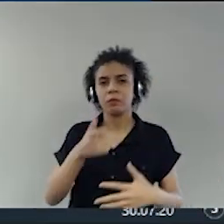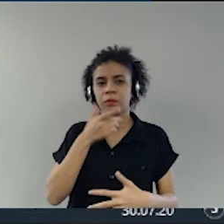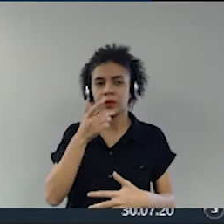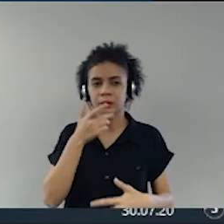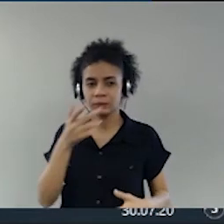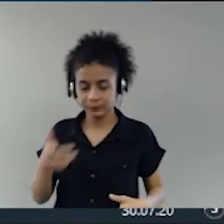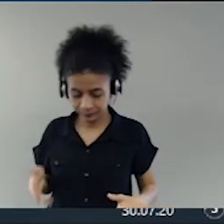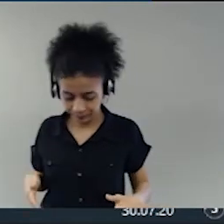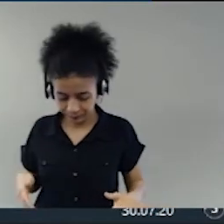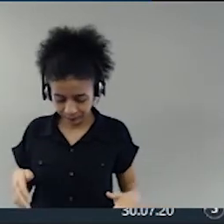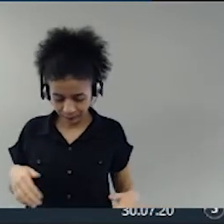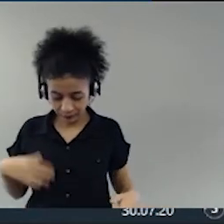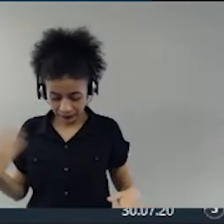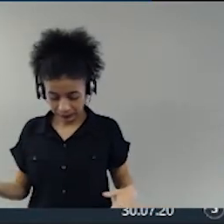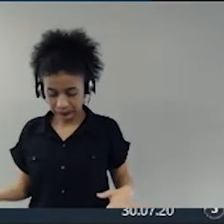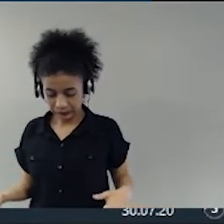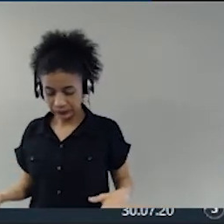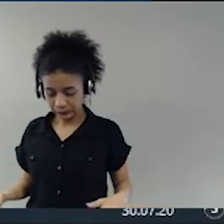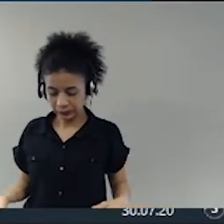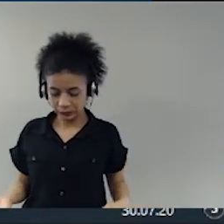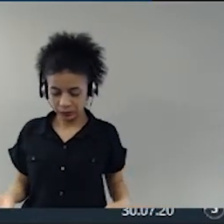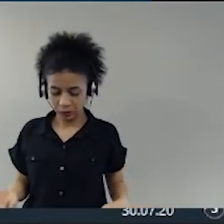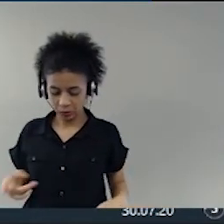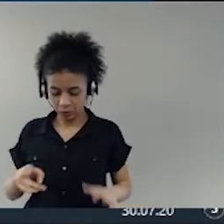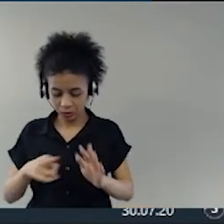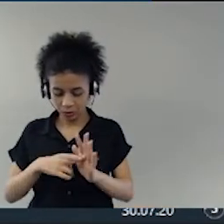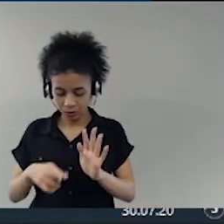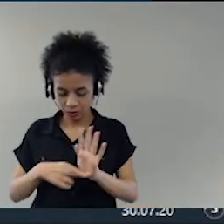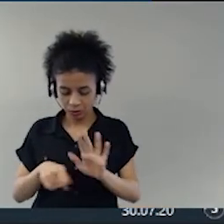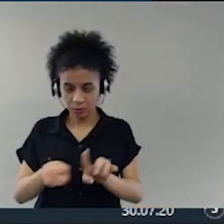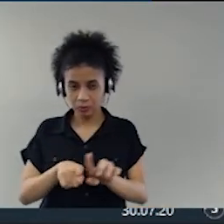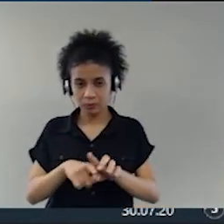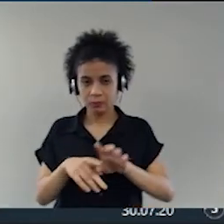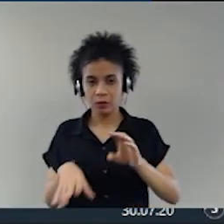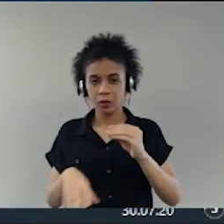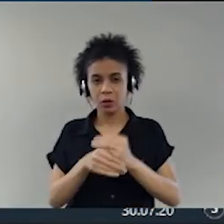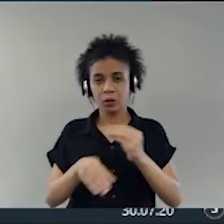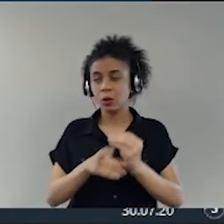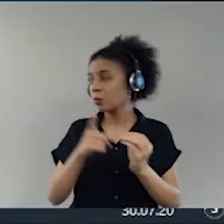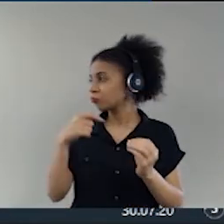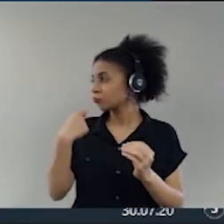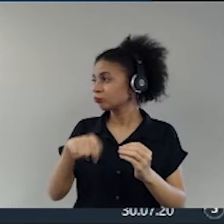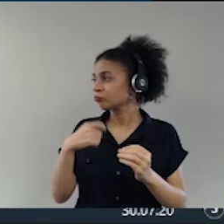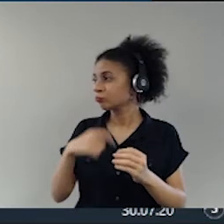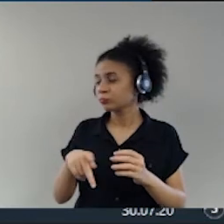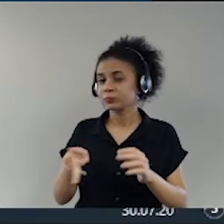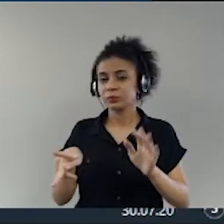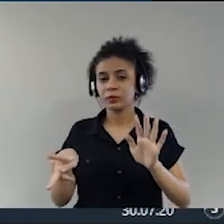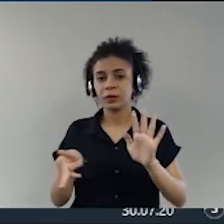né? Então, o regulamento também estabelece uma necessidade da